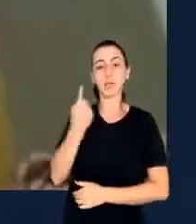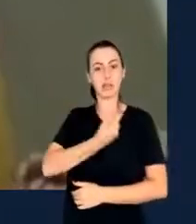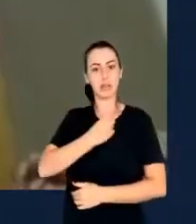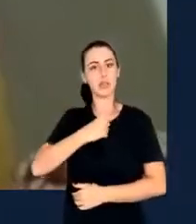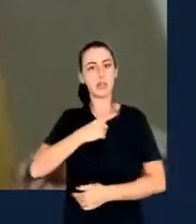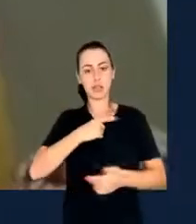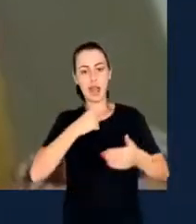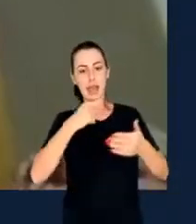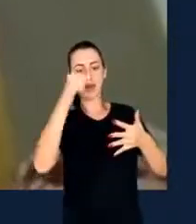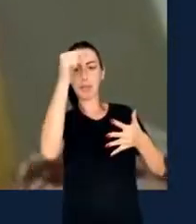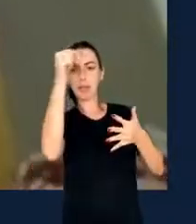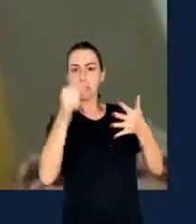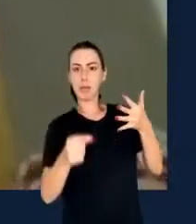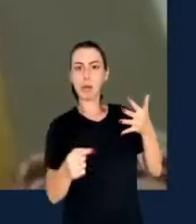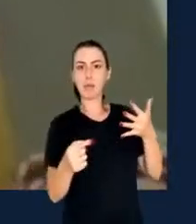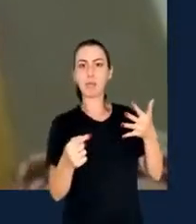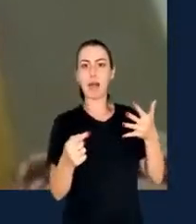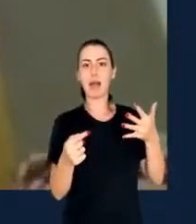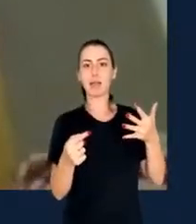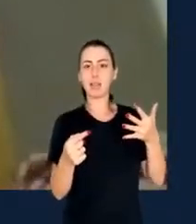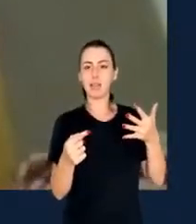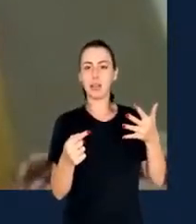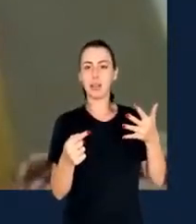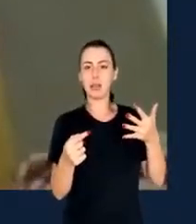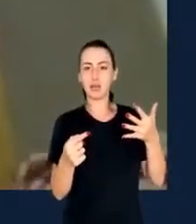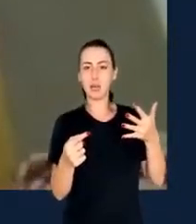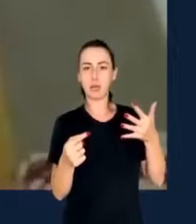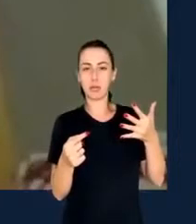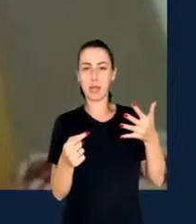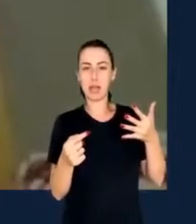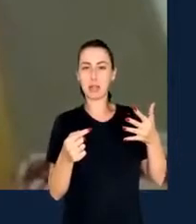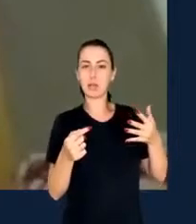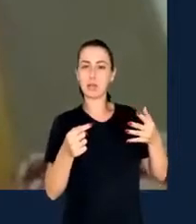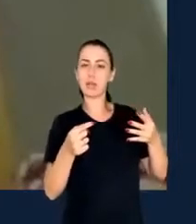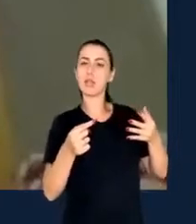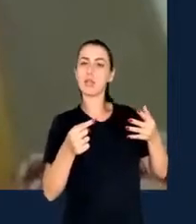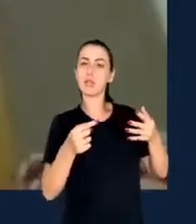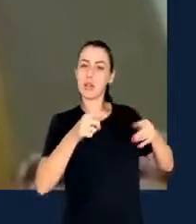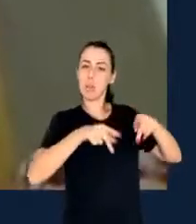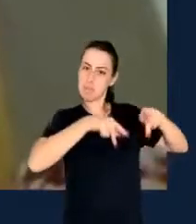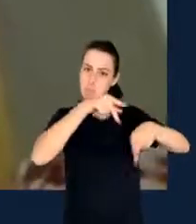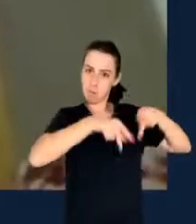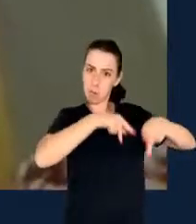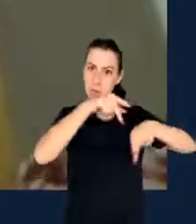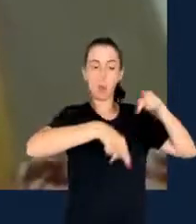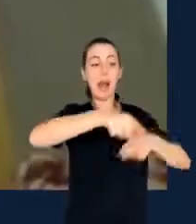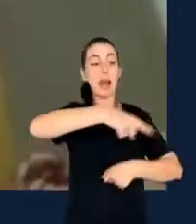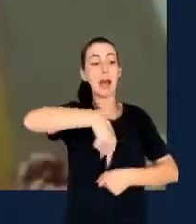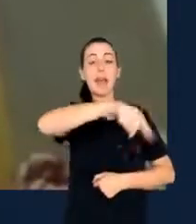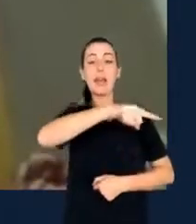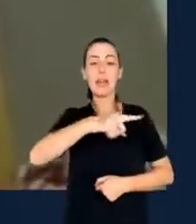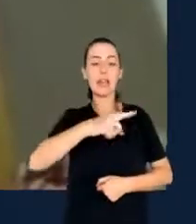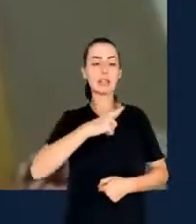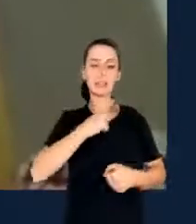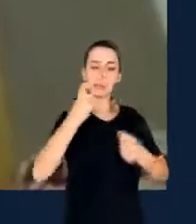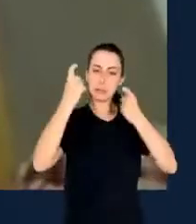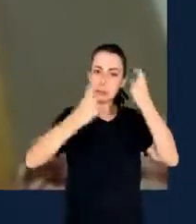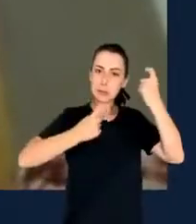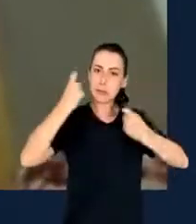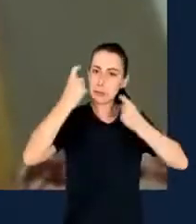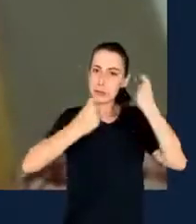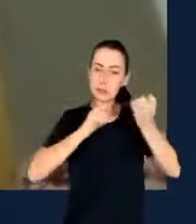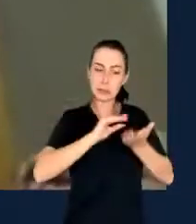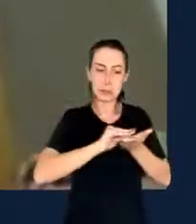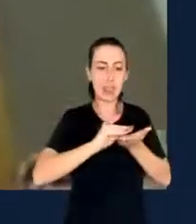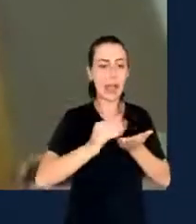justamente quando se tentava criar um registro civil da população EA população estava preocupada com que os dados coletados